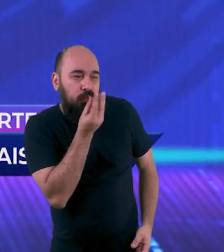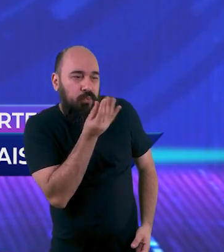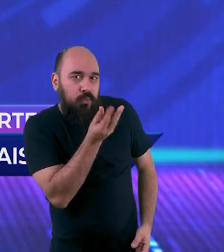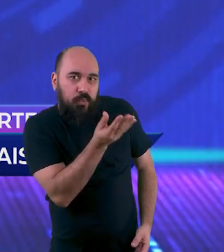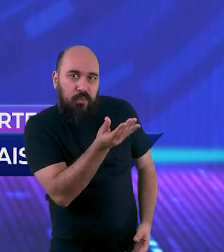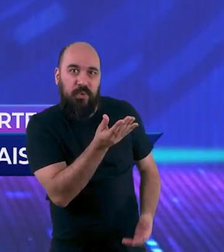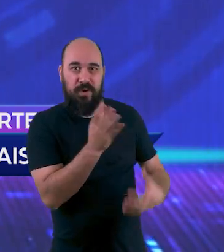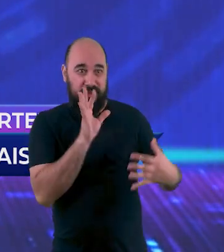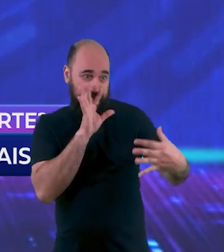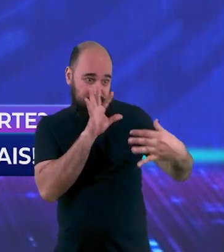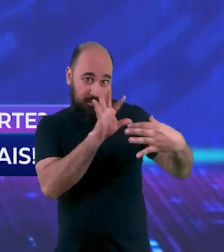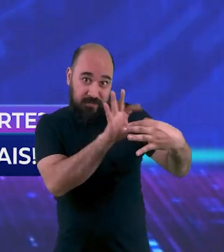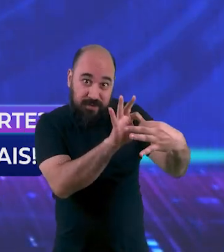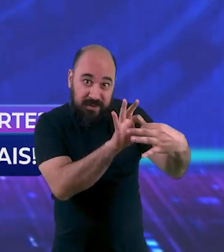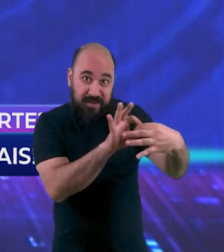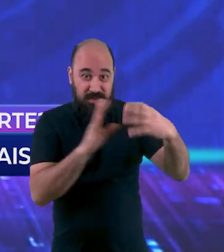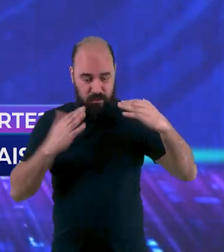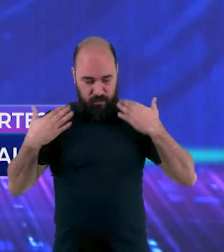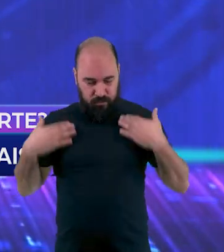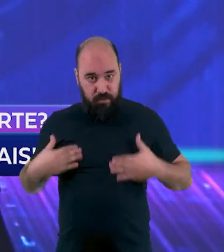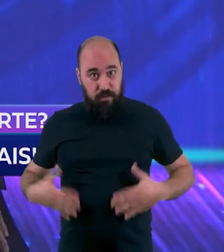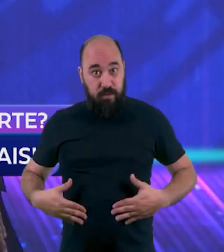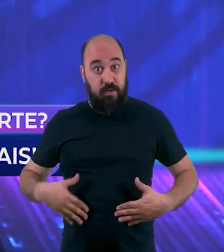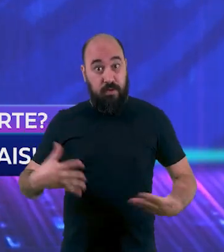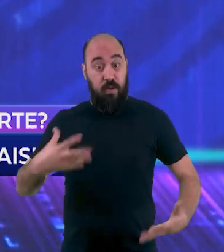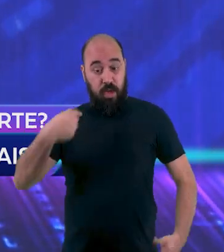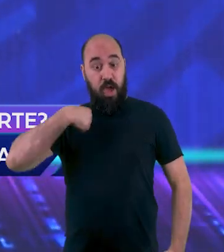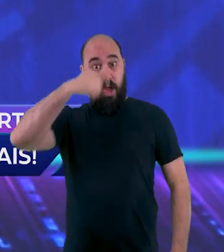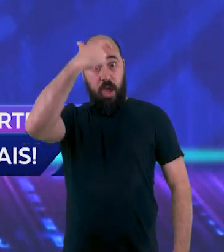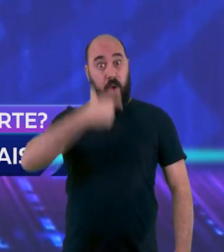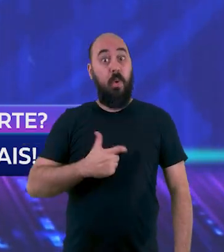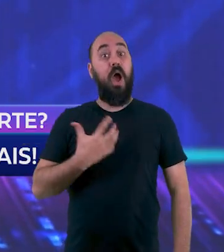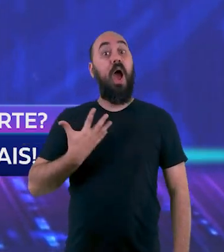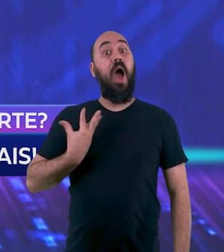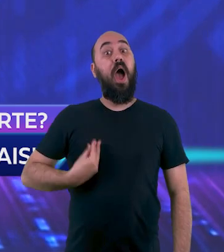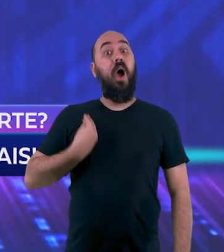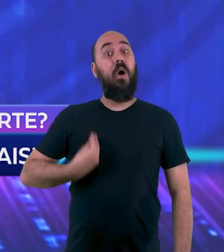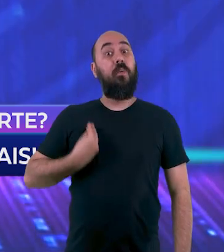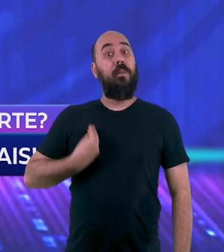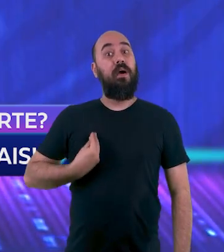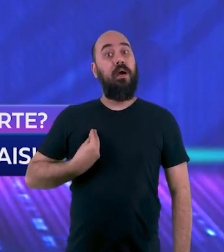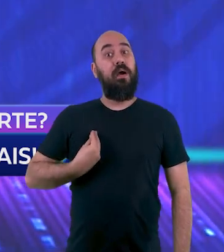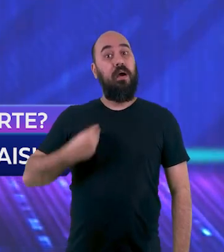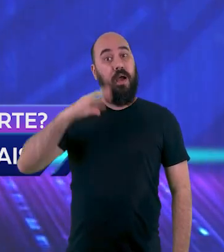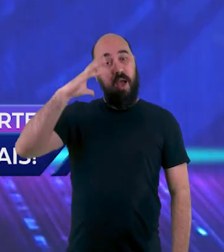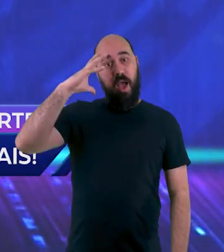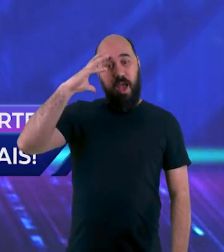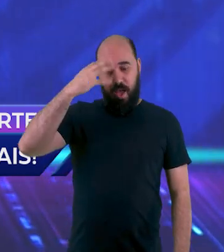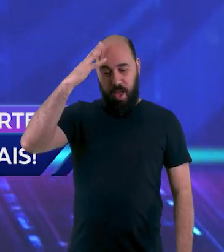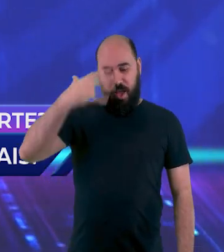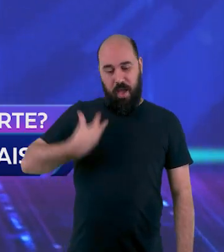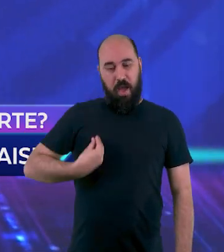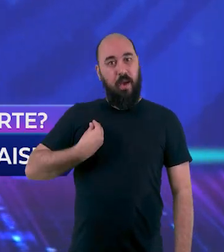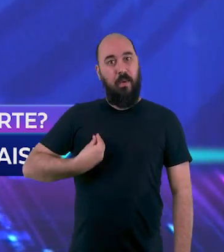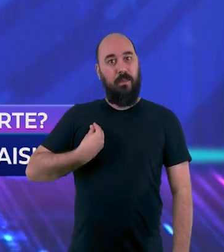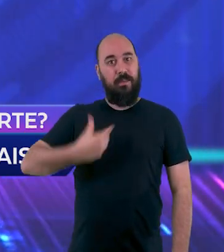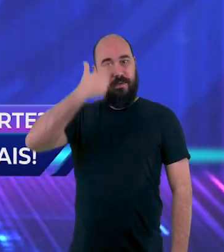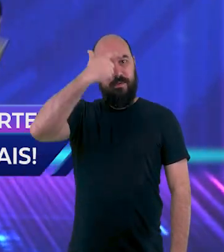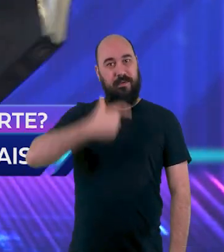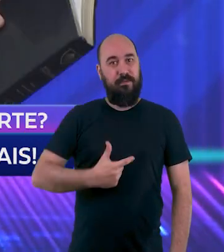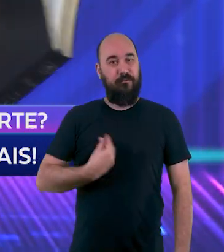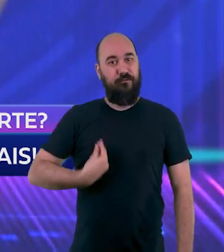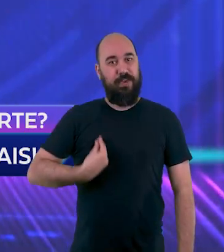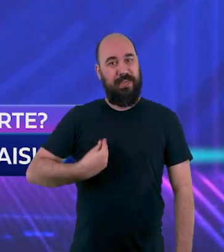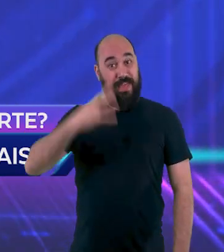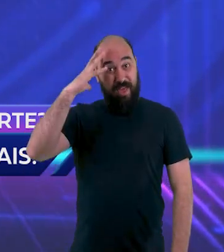de vida que está em mim. Não, eu sou uma alma. Você é uma alma. Você que está me assistindo agora é uma alma. Quem